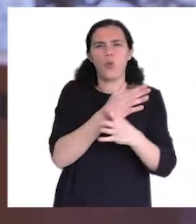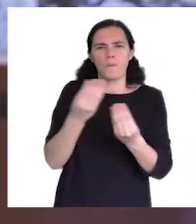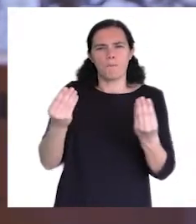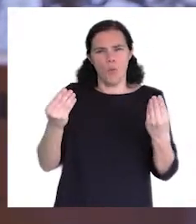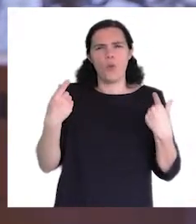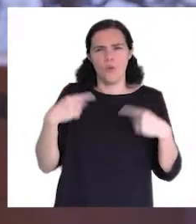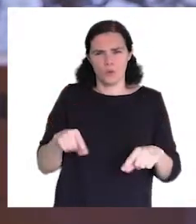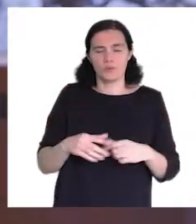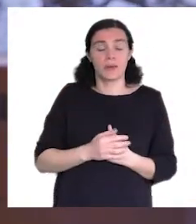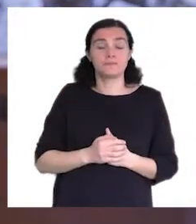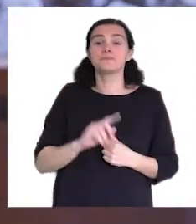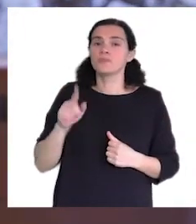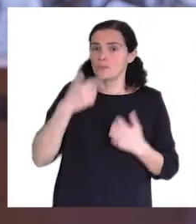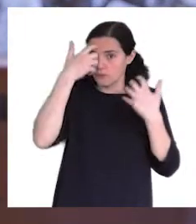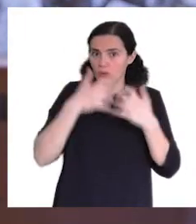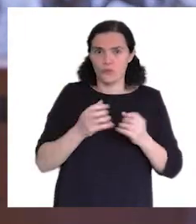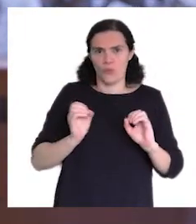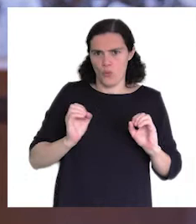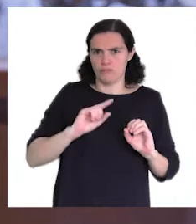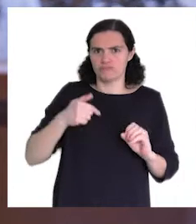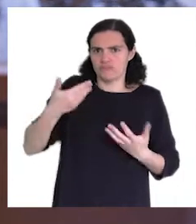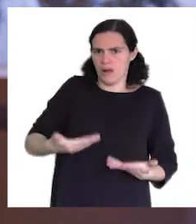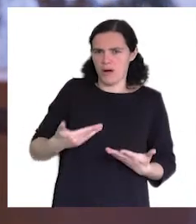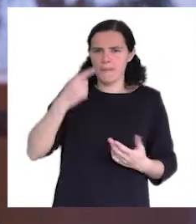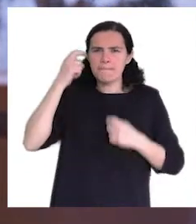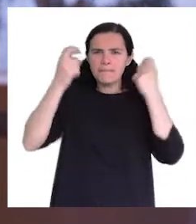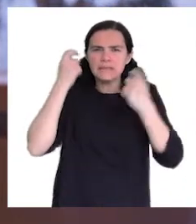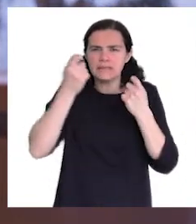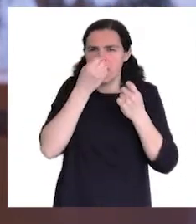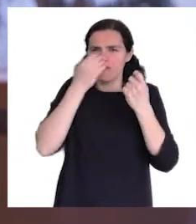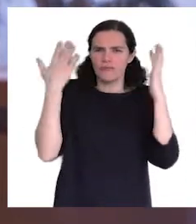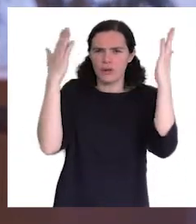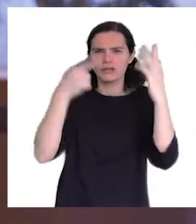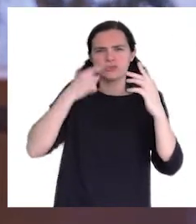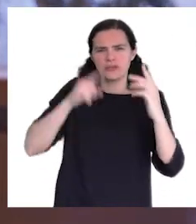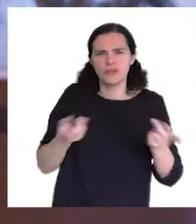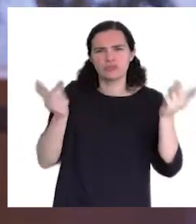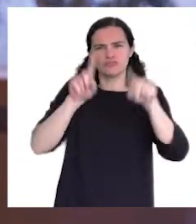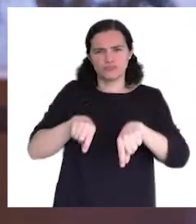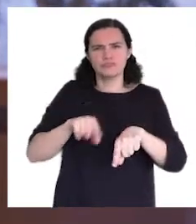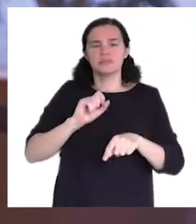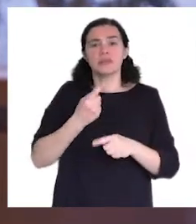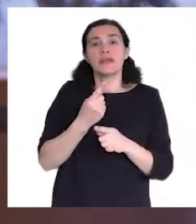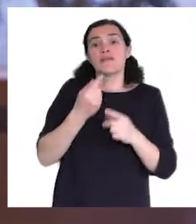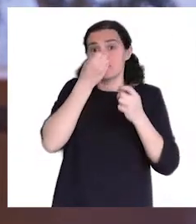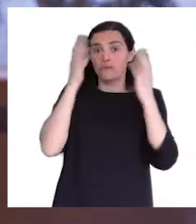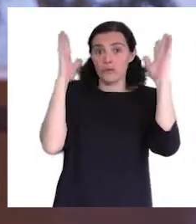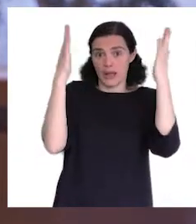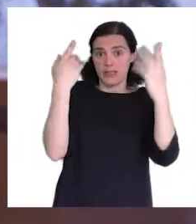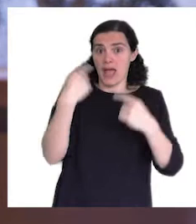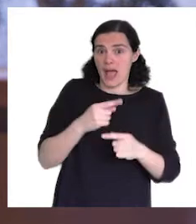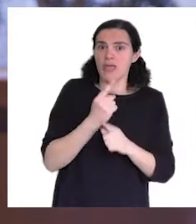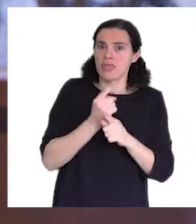incidência de incêndios, nós, sem dúvida, hoje em dia, pensarmos em reflorestação e, sobretudo, manter a floresta que